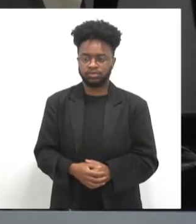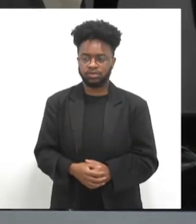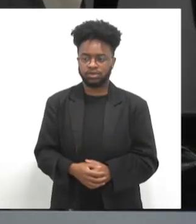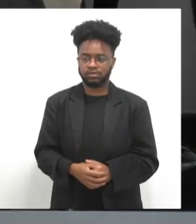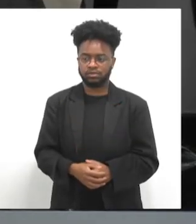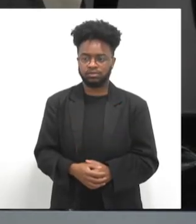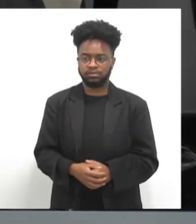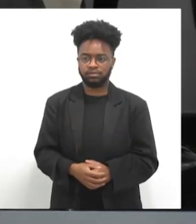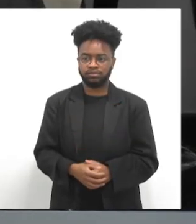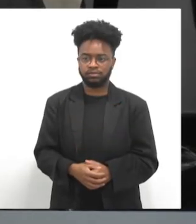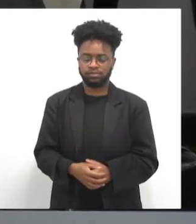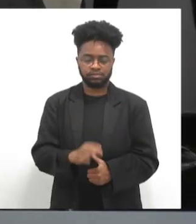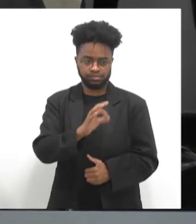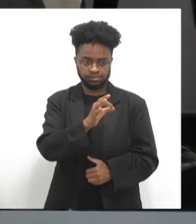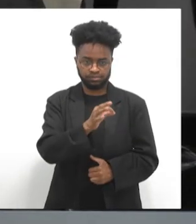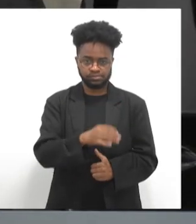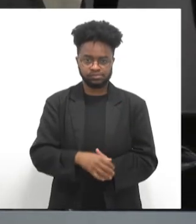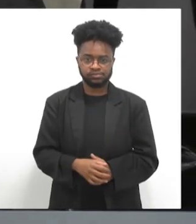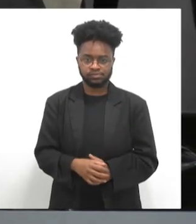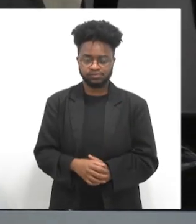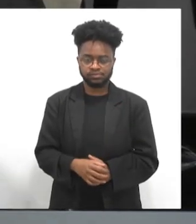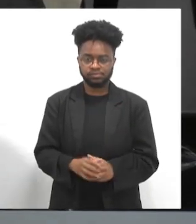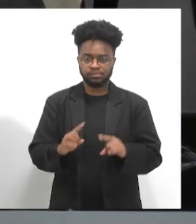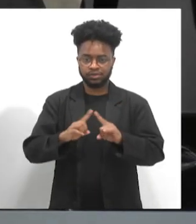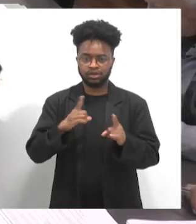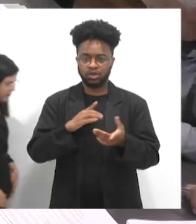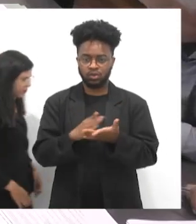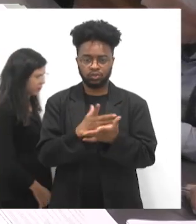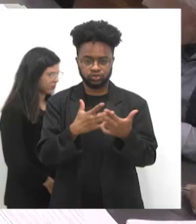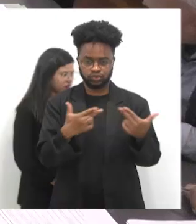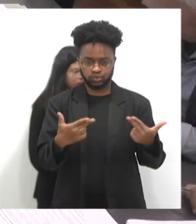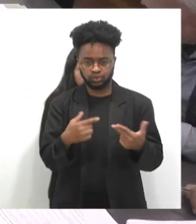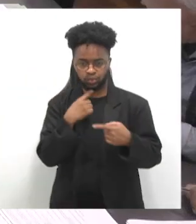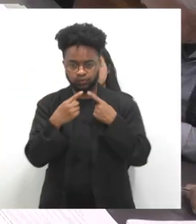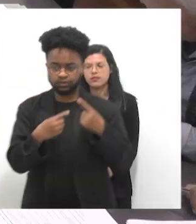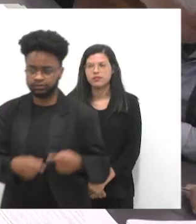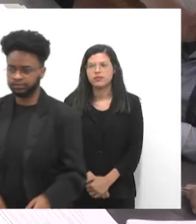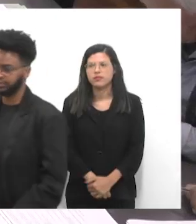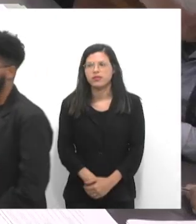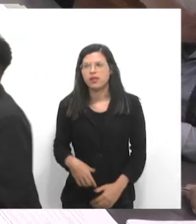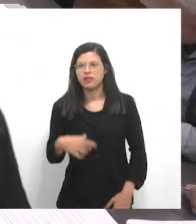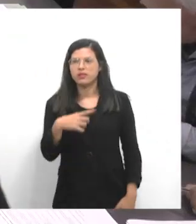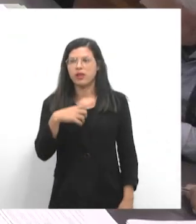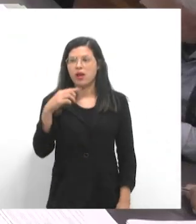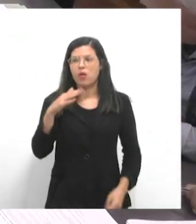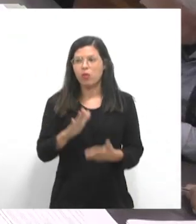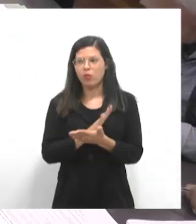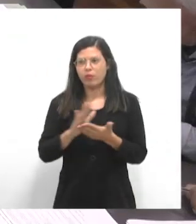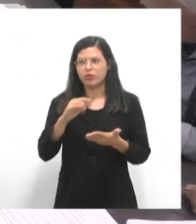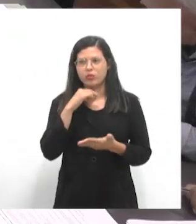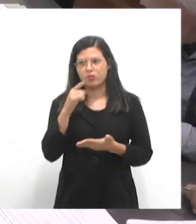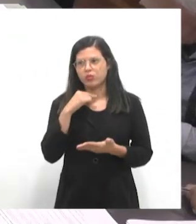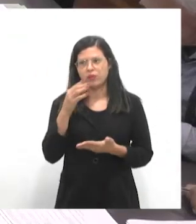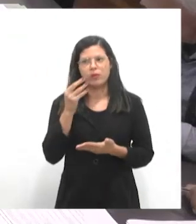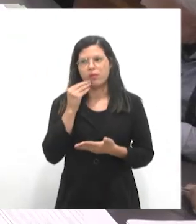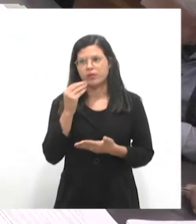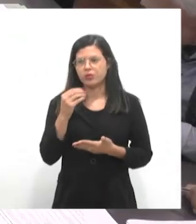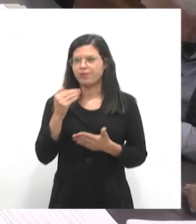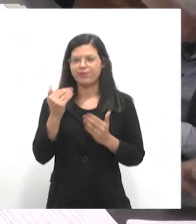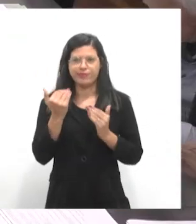obrigada. Eu queria que Exatamente. Mas tem algumas dúvidas, não... Obviamente que a gente concorda em tudo que